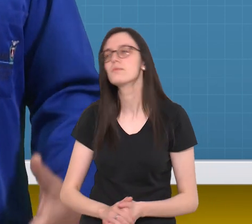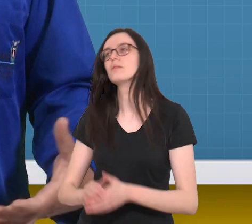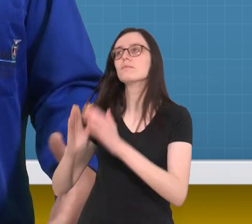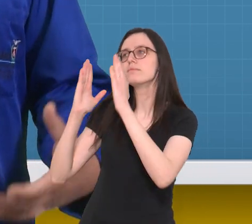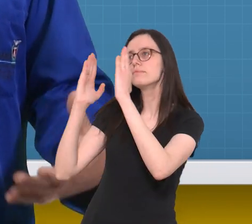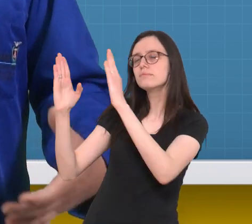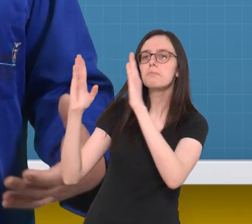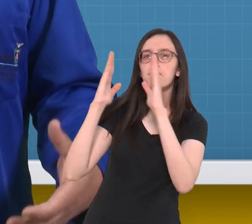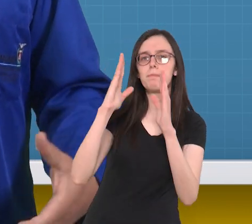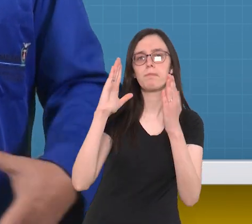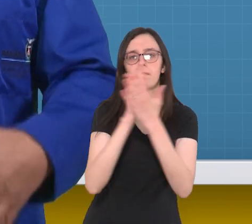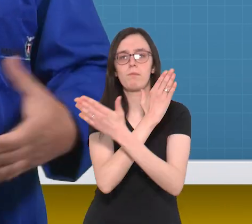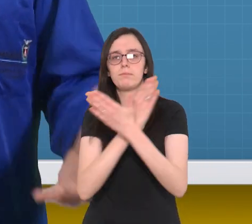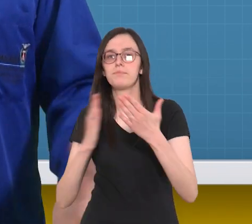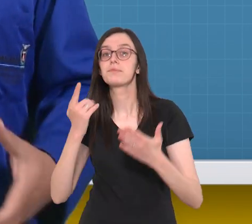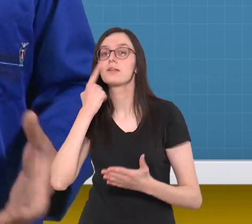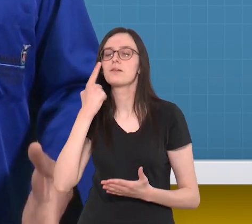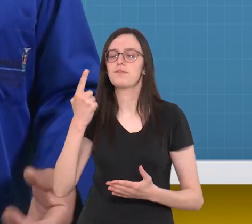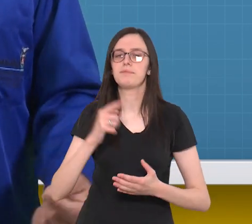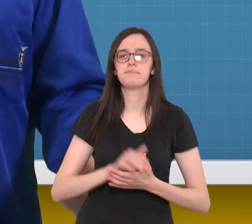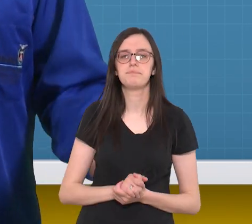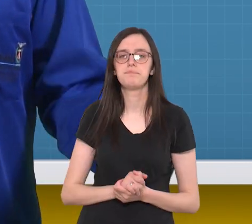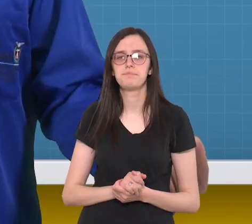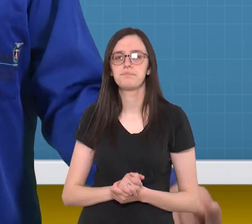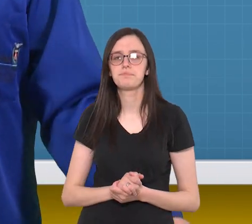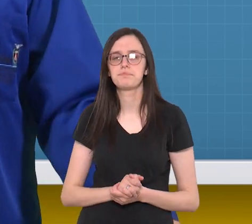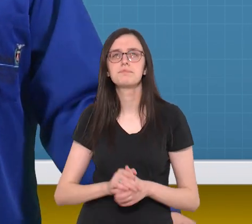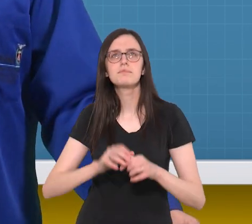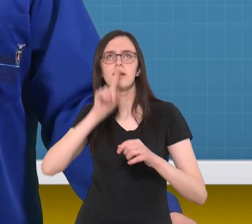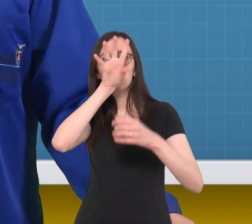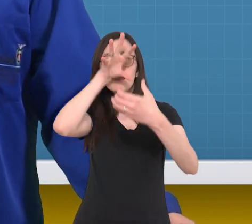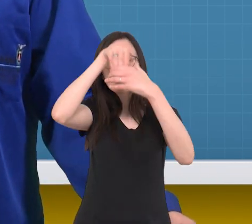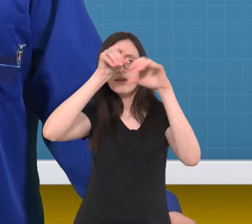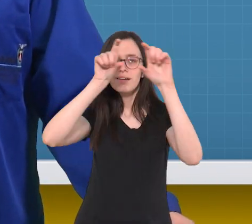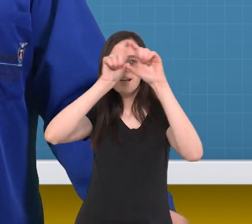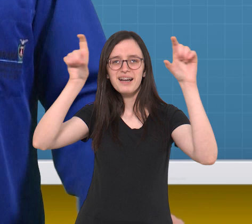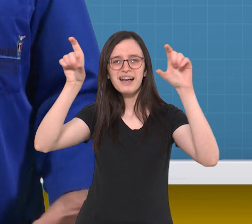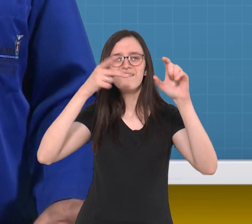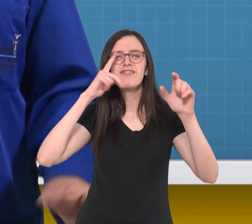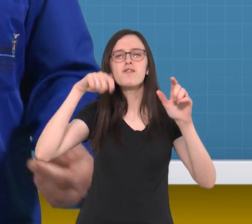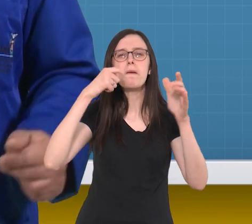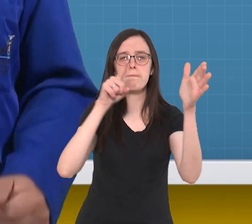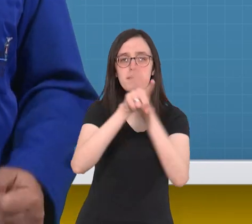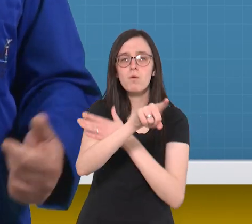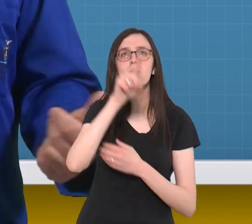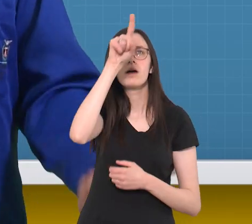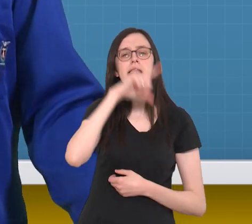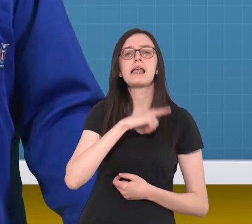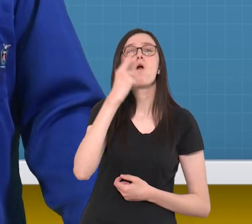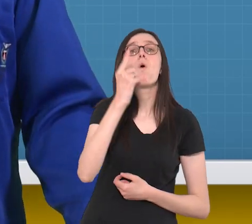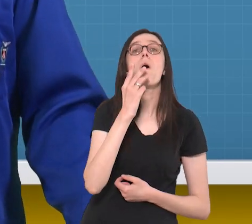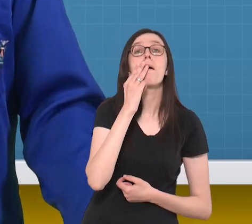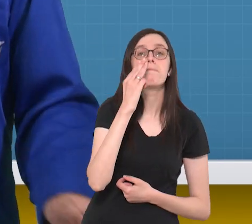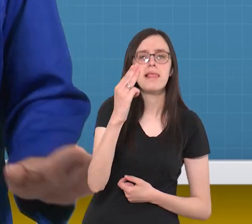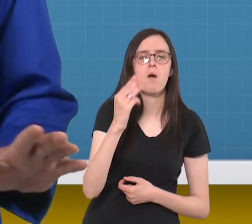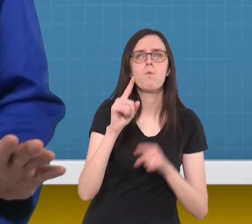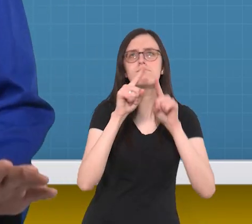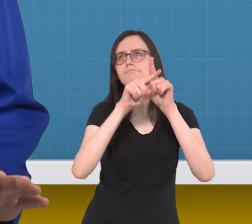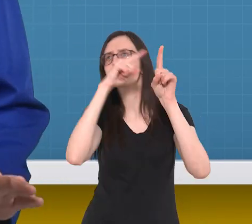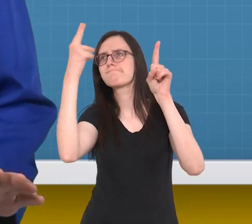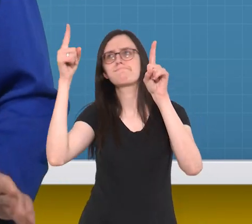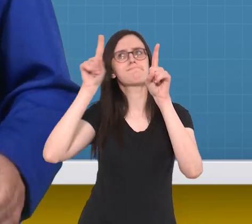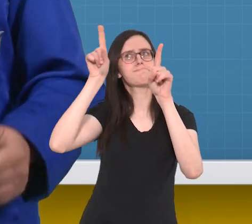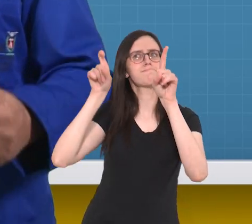temos no processo, no problema? R$1 milhão e o outro valor eu quero saber. Então